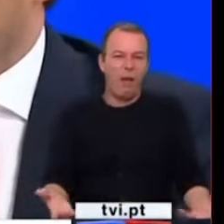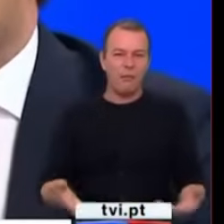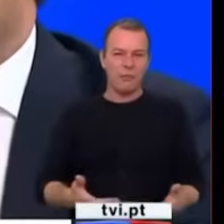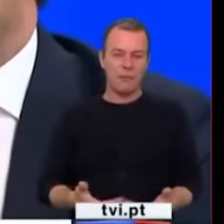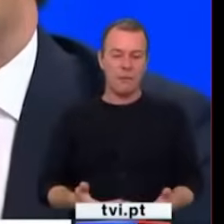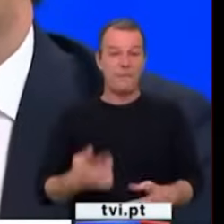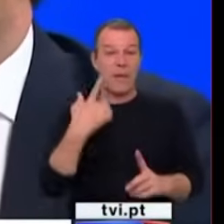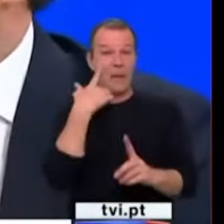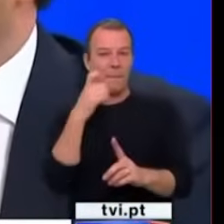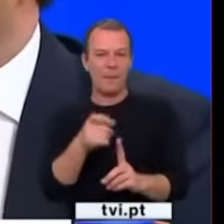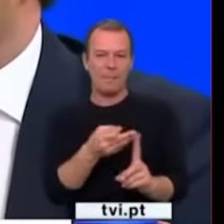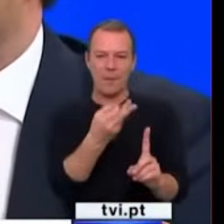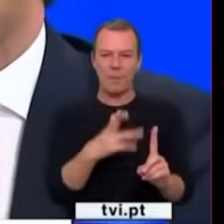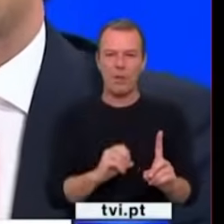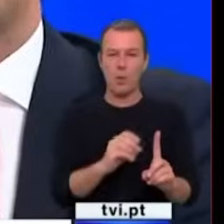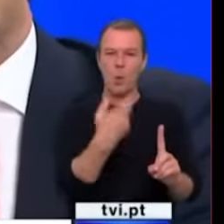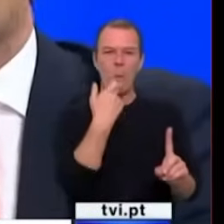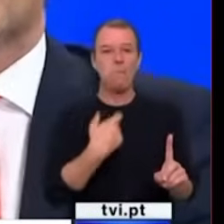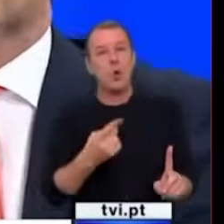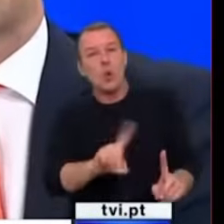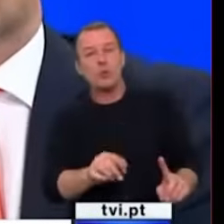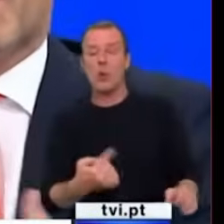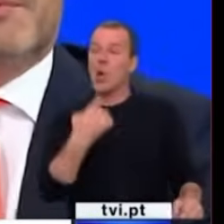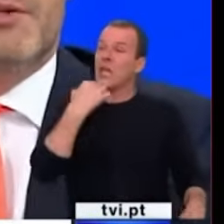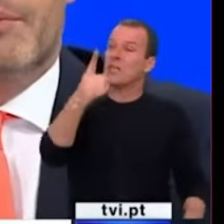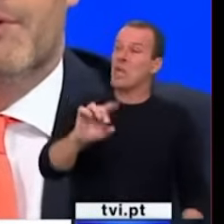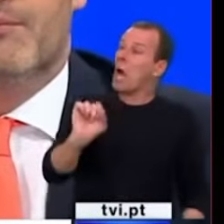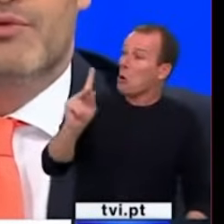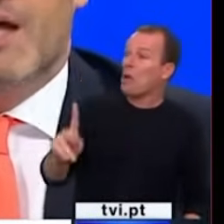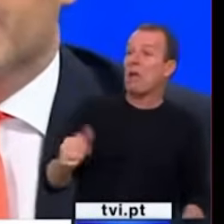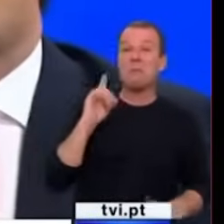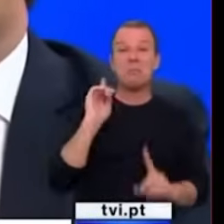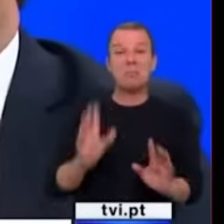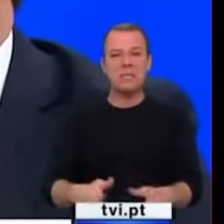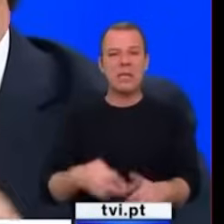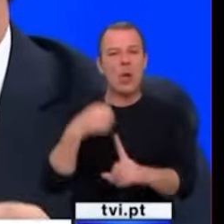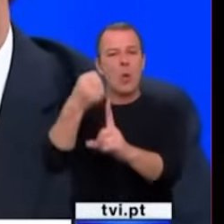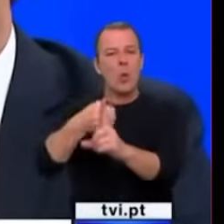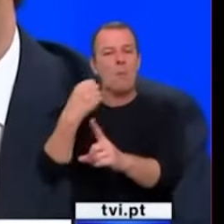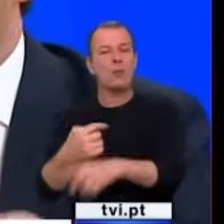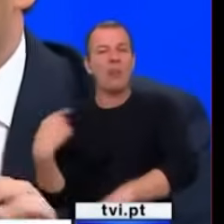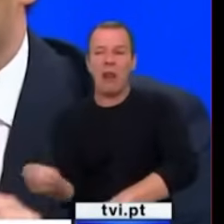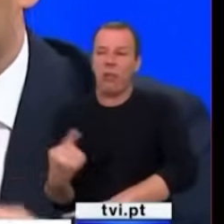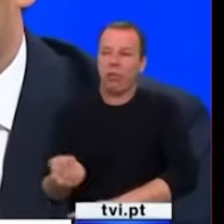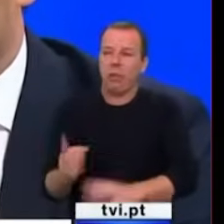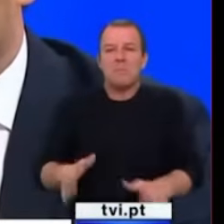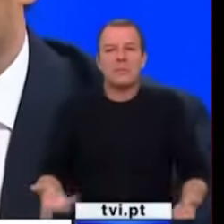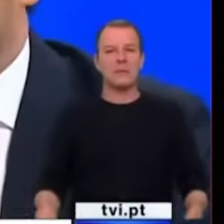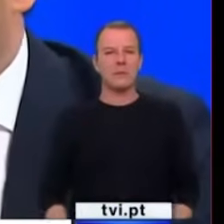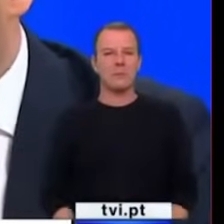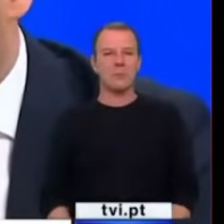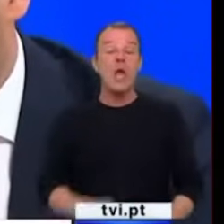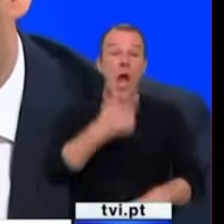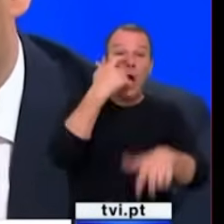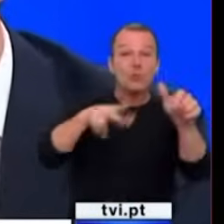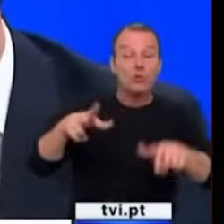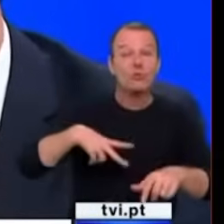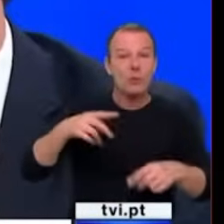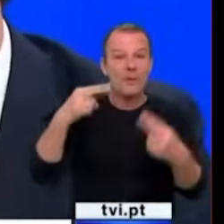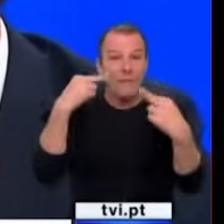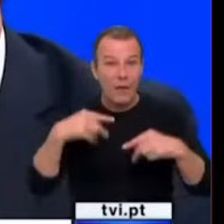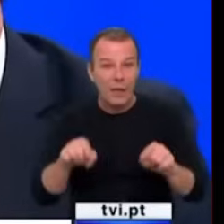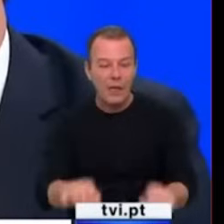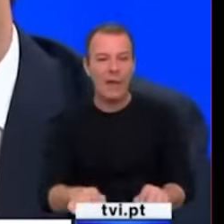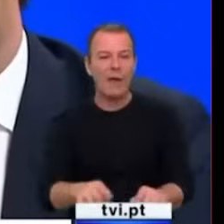Lim não foi capaz de responder disse bom o que eu acho é que é preciso combater a morosidade o que eu acho é queis ou seja os portugueses estão a ver que votar PS ou